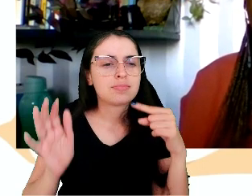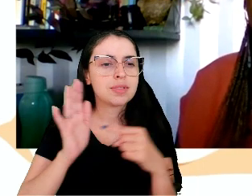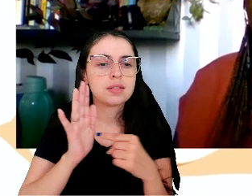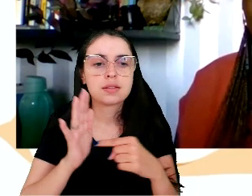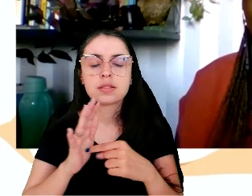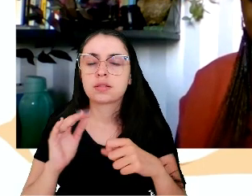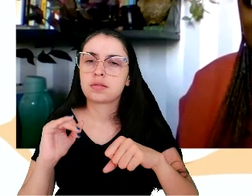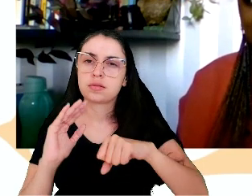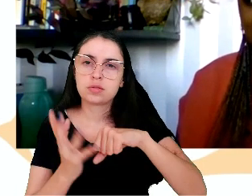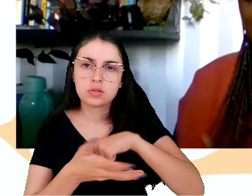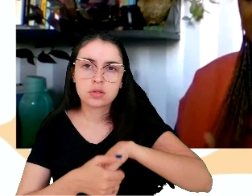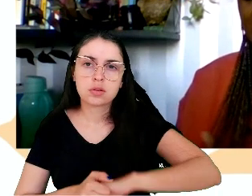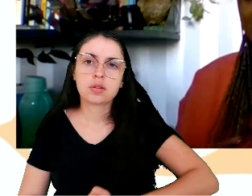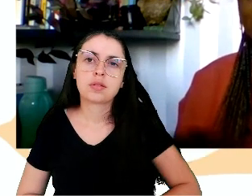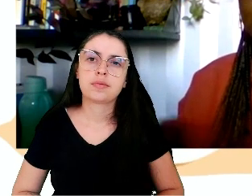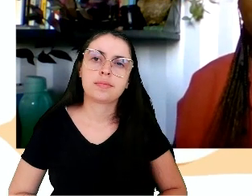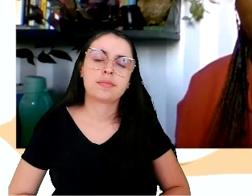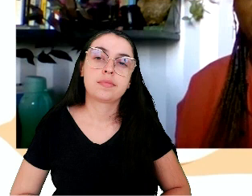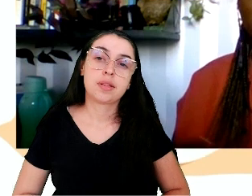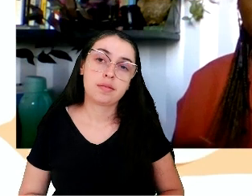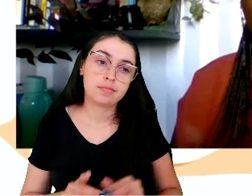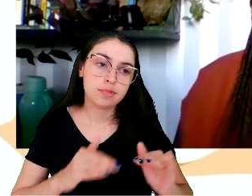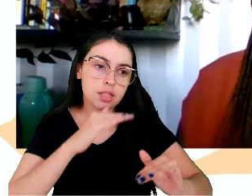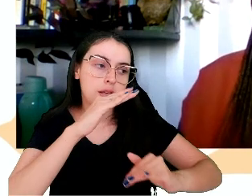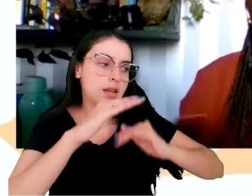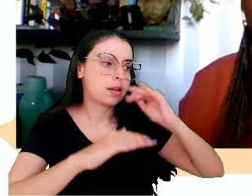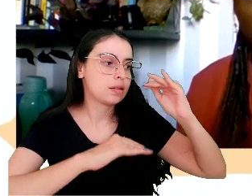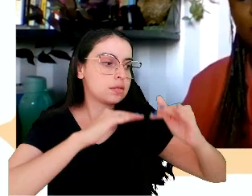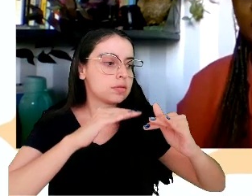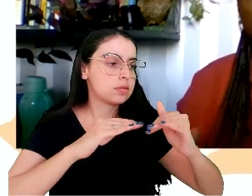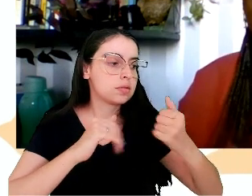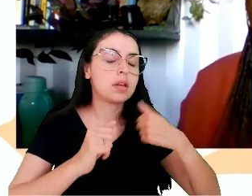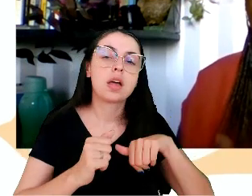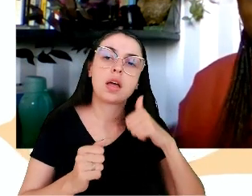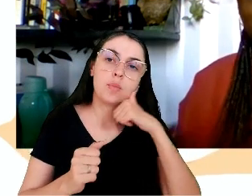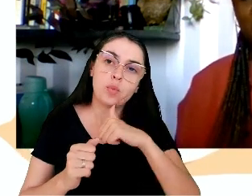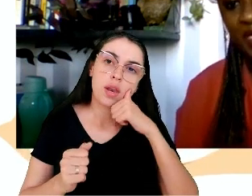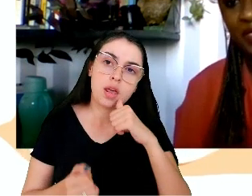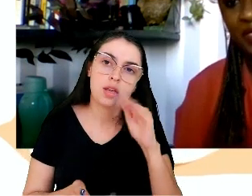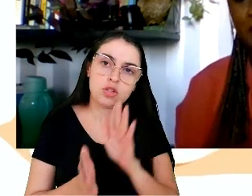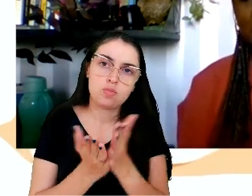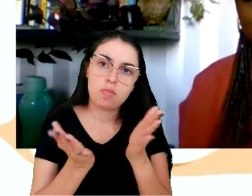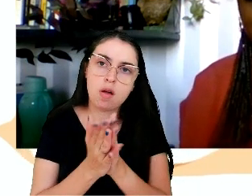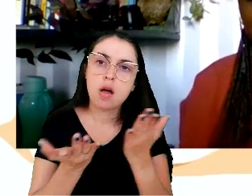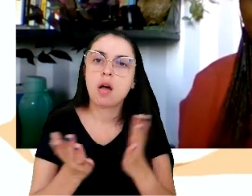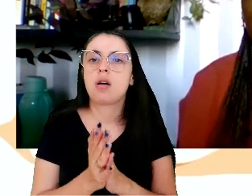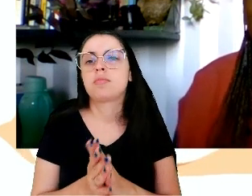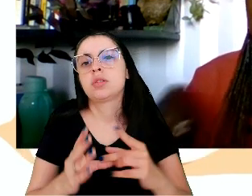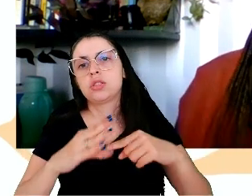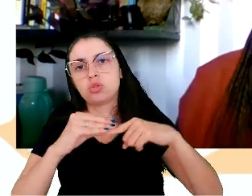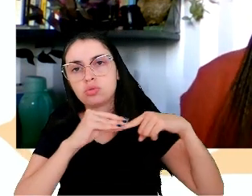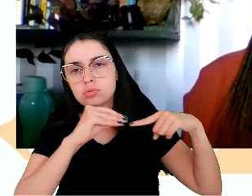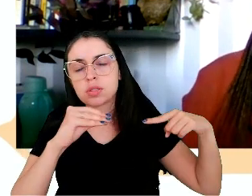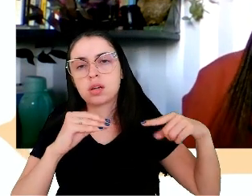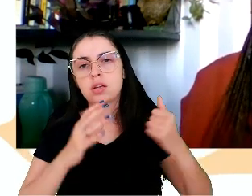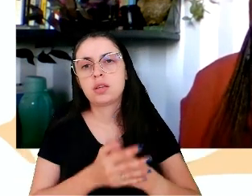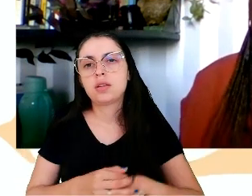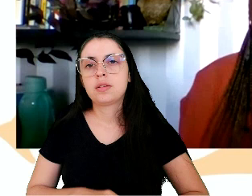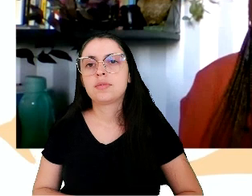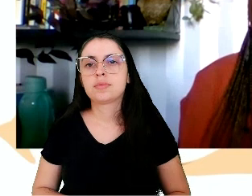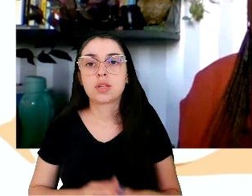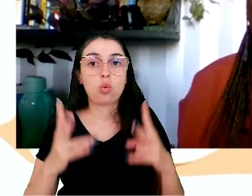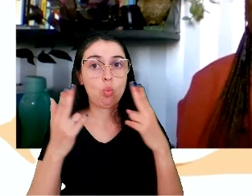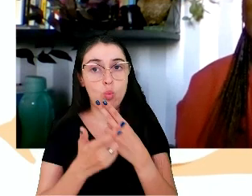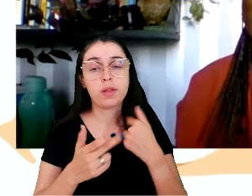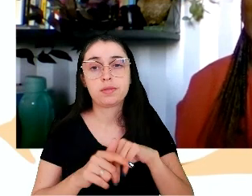pandemia. Claro que gradativamente as mulheres que são mais pobres, as mulheres periféricas, e aí eu falo um recorte muito